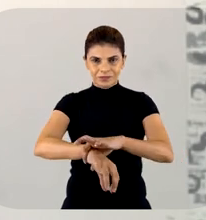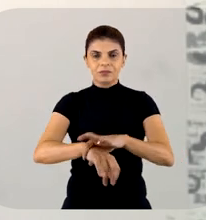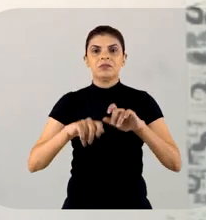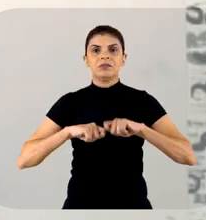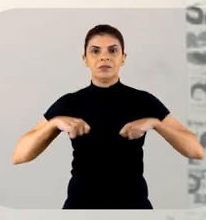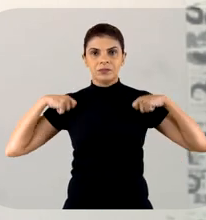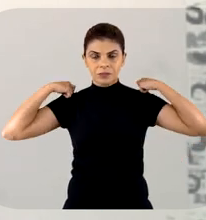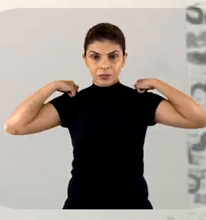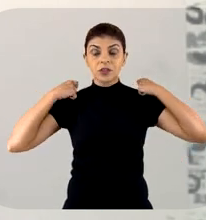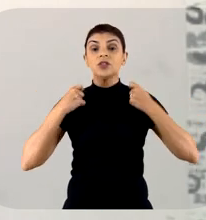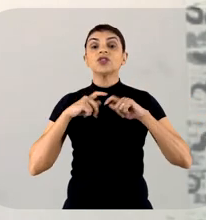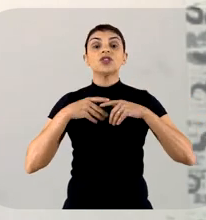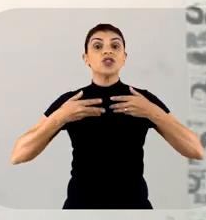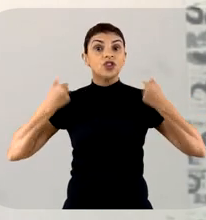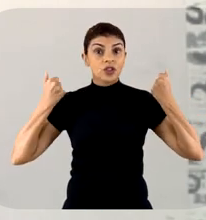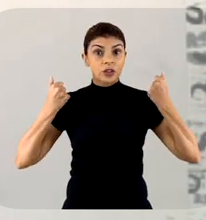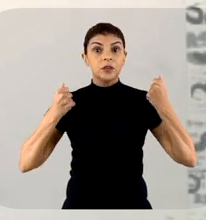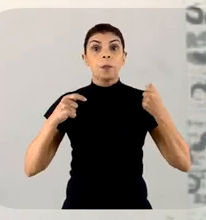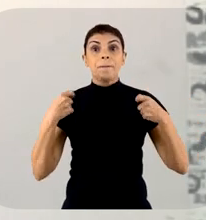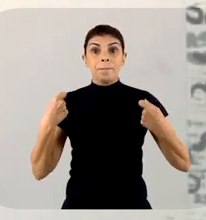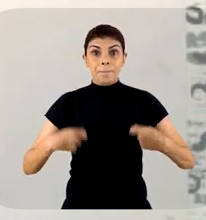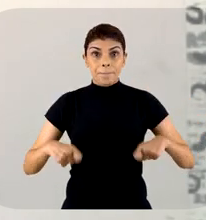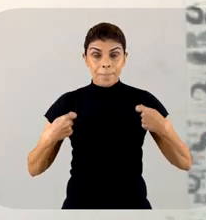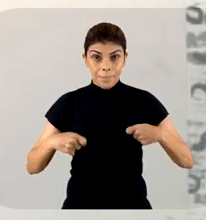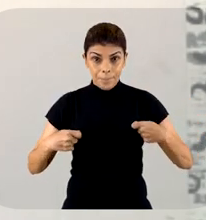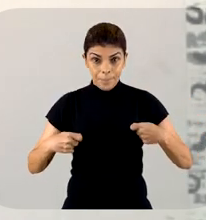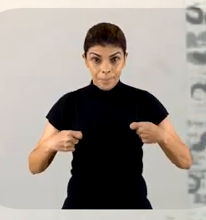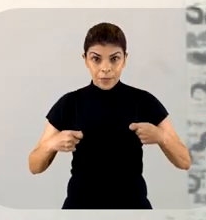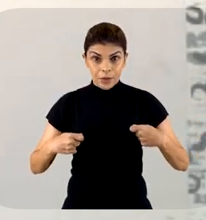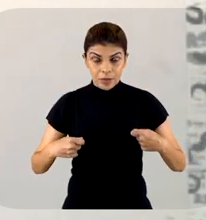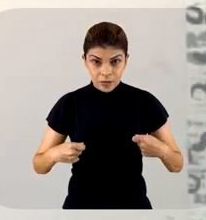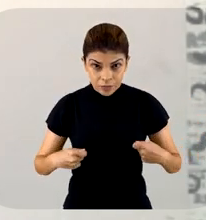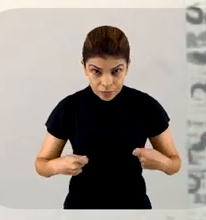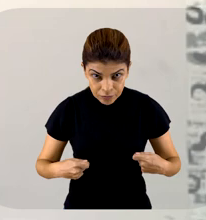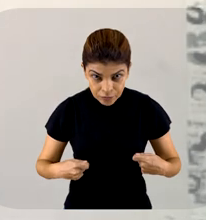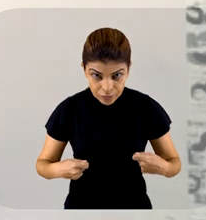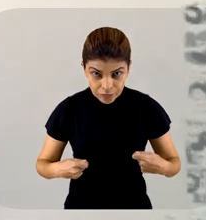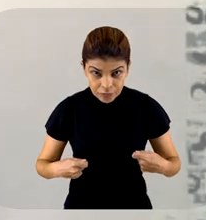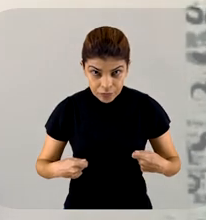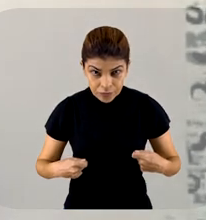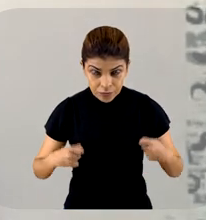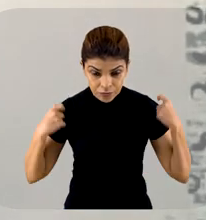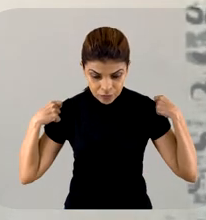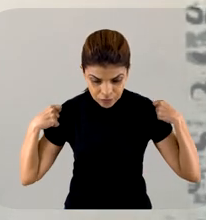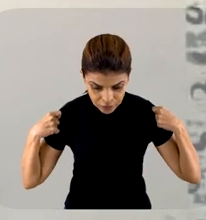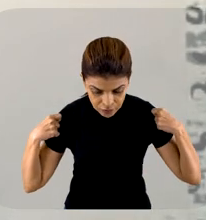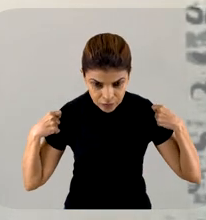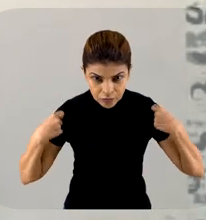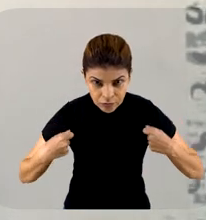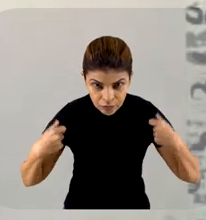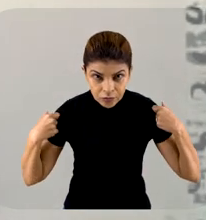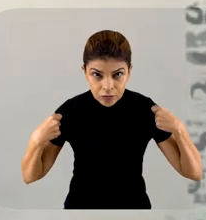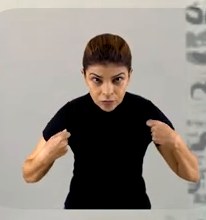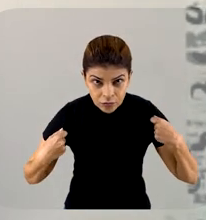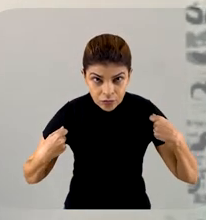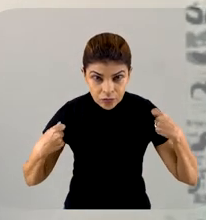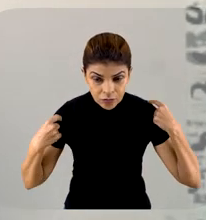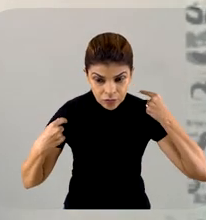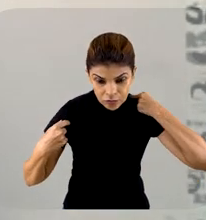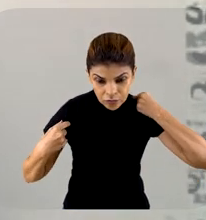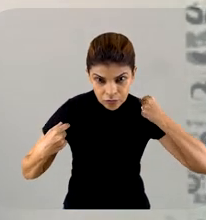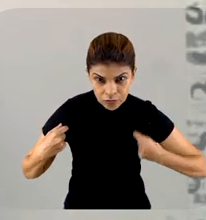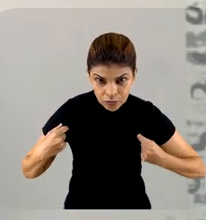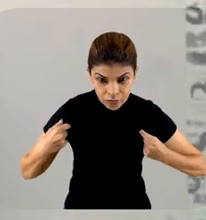Para a retirada do capote, é necessário que você abaixe um pouco o seu... Ao retirar essa parte, com a